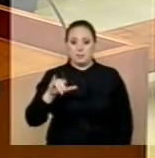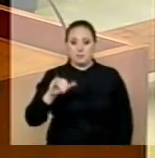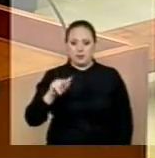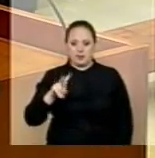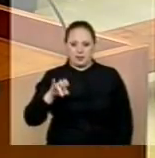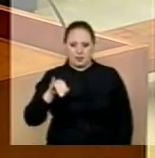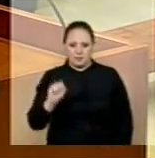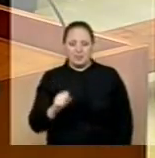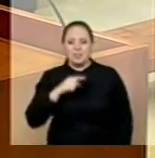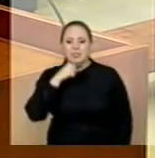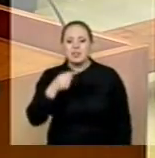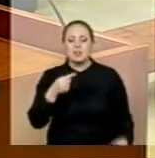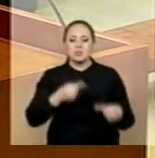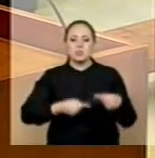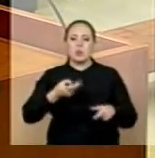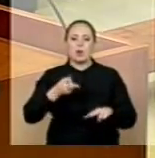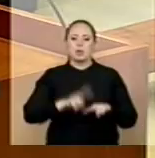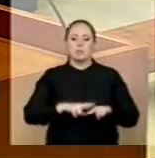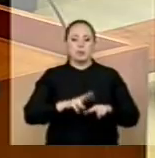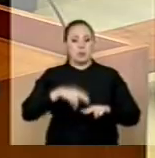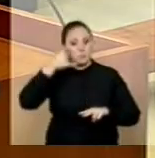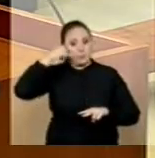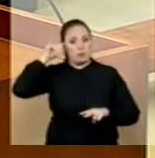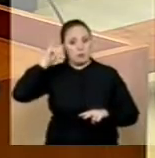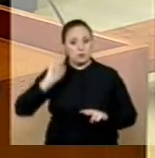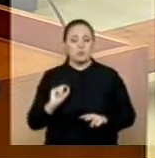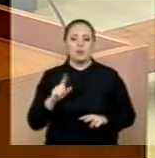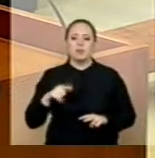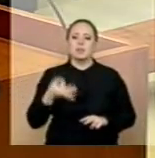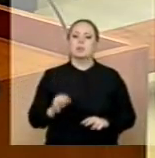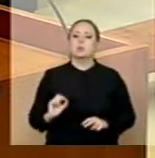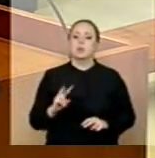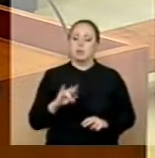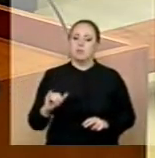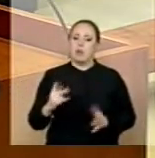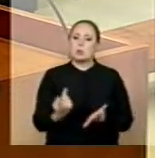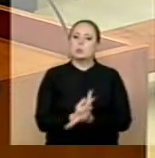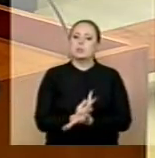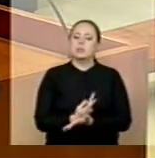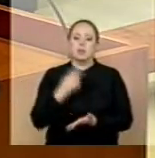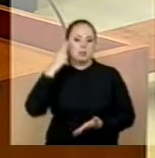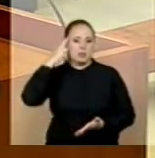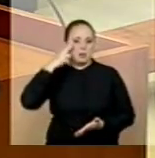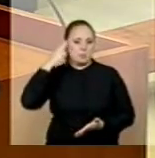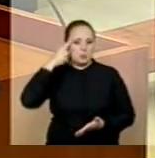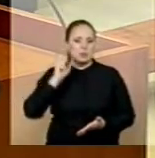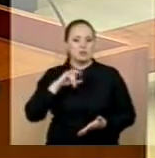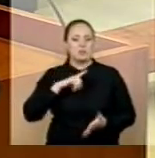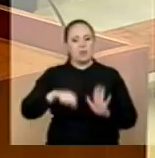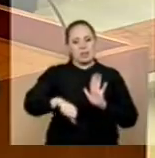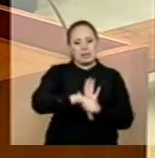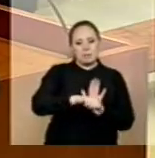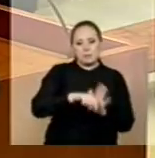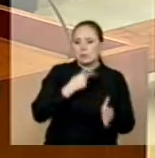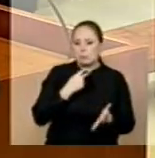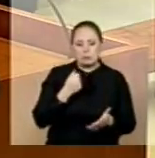ninguém discutia a prisão preventiva, porque é certo que ela seria aplicável na hipótese restrita de crime inafiançável